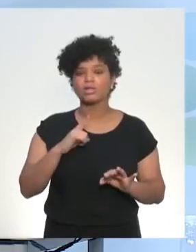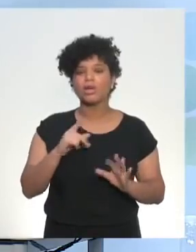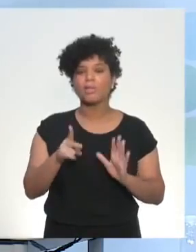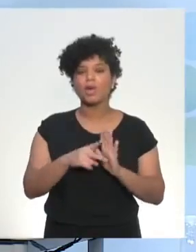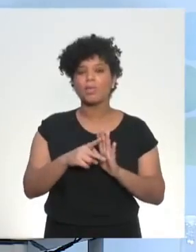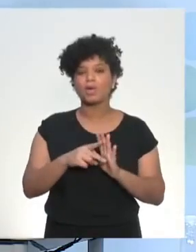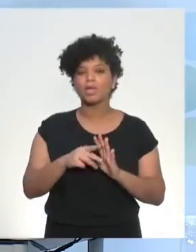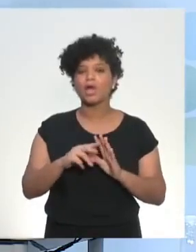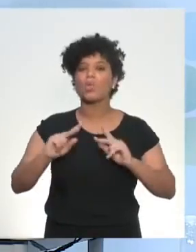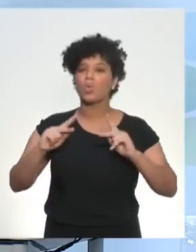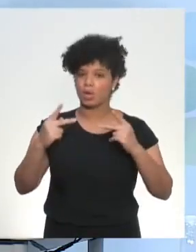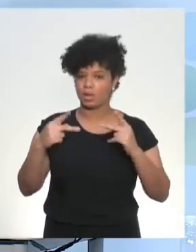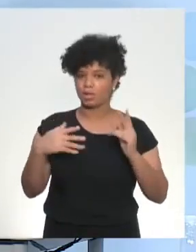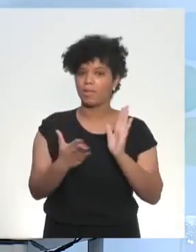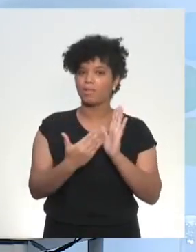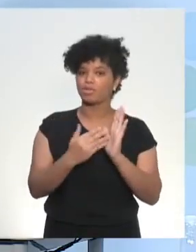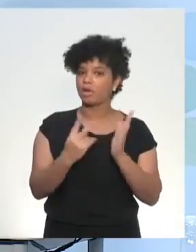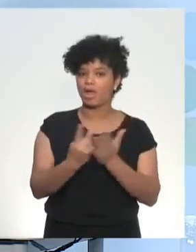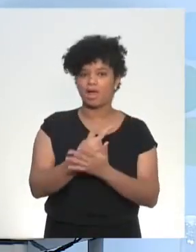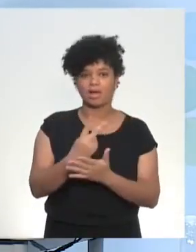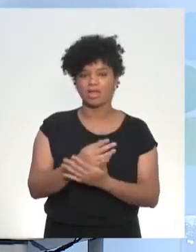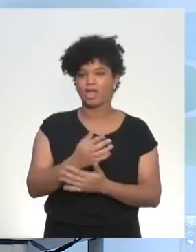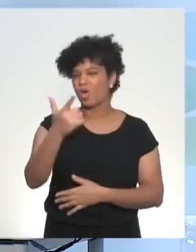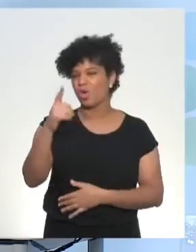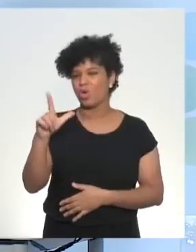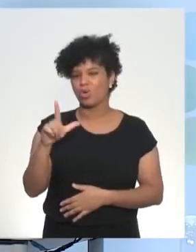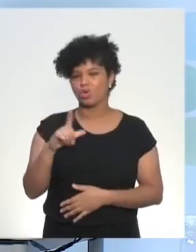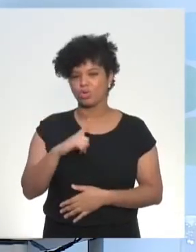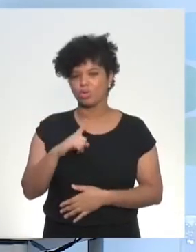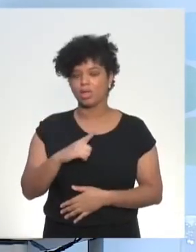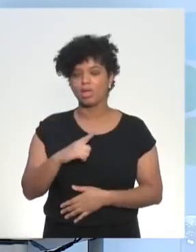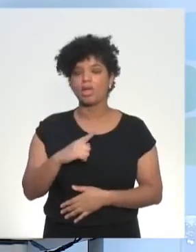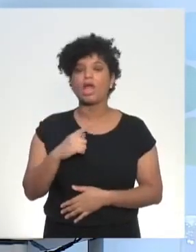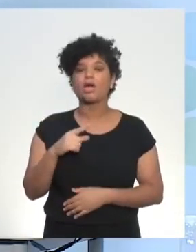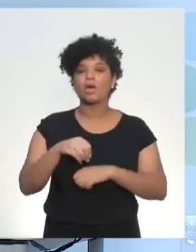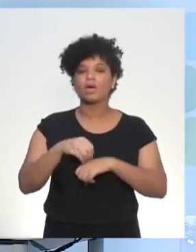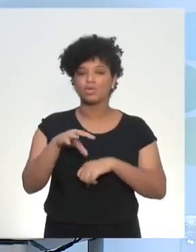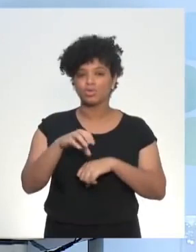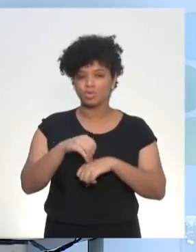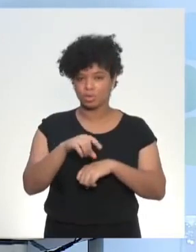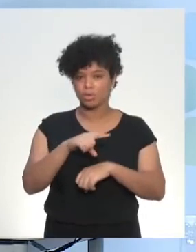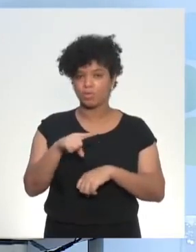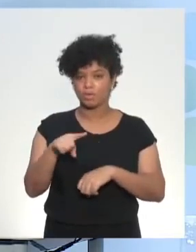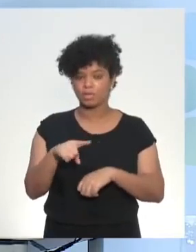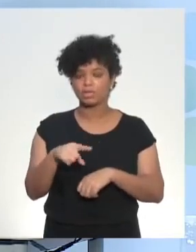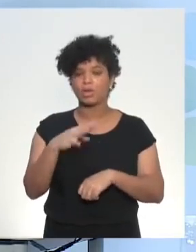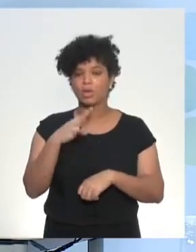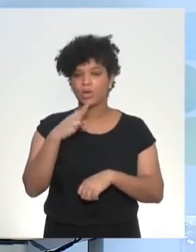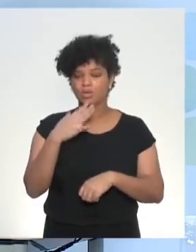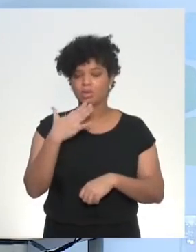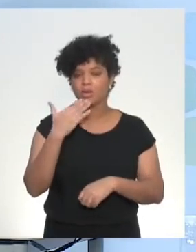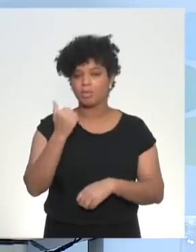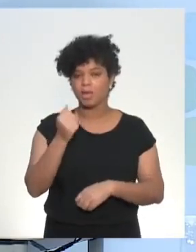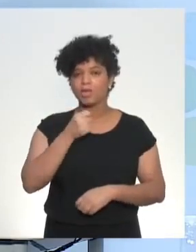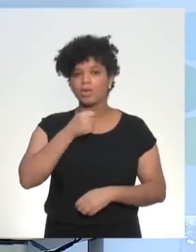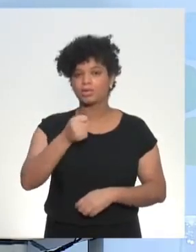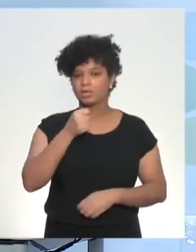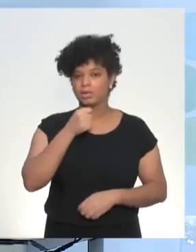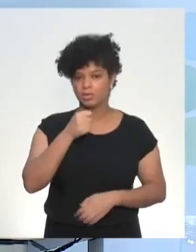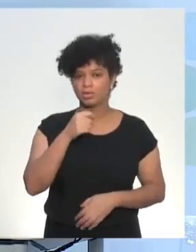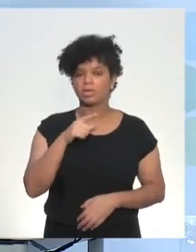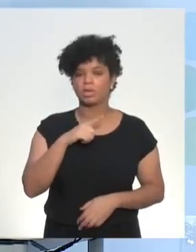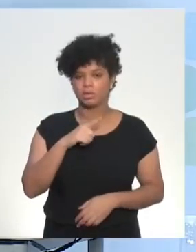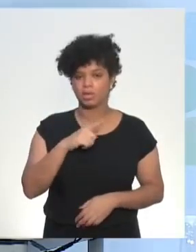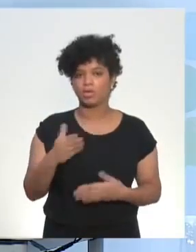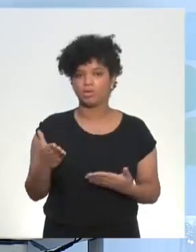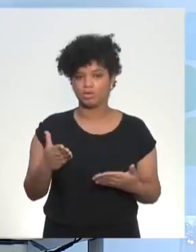está errado mesmo da apostila, né? Ele está direcionando para outro, por isso que eu sugeri para vocês, quiserem mesmo trabalhar a entrevista com o Elon Musk, tem essa entrevista